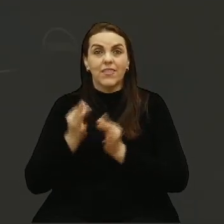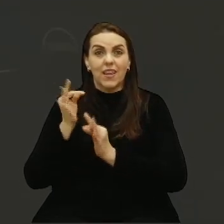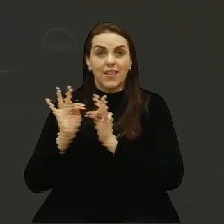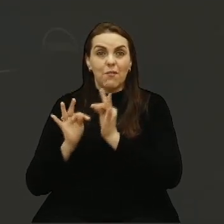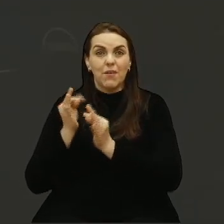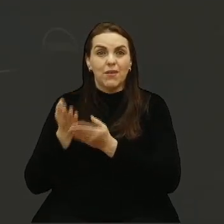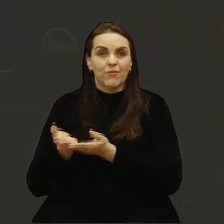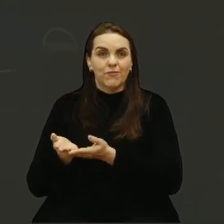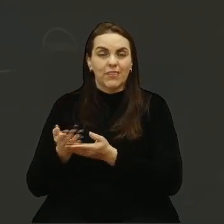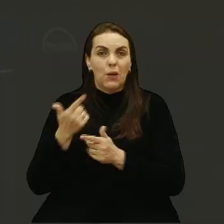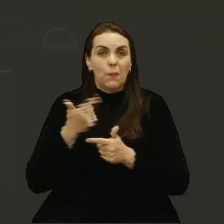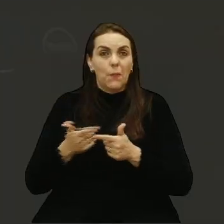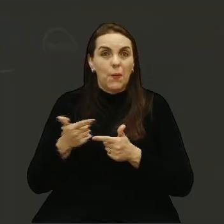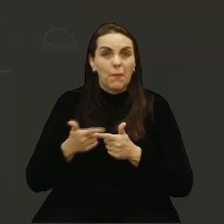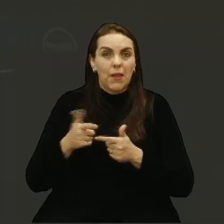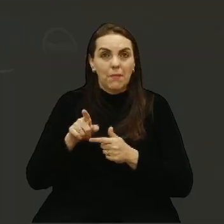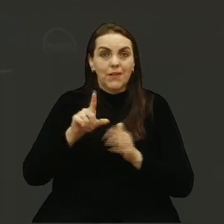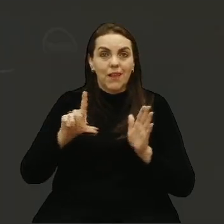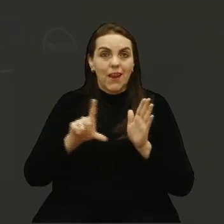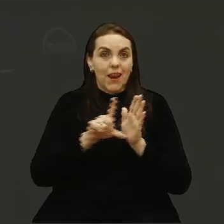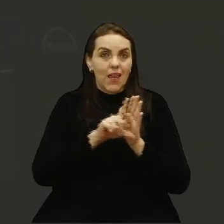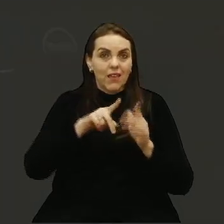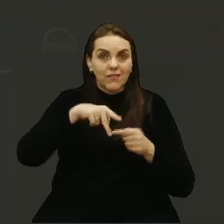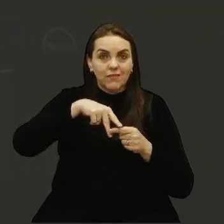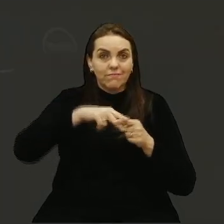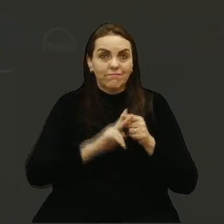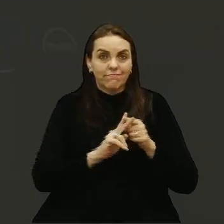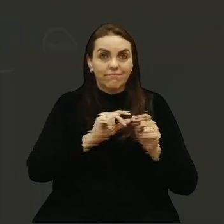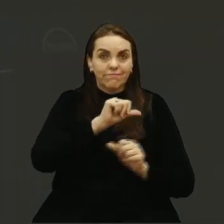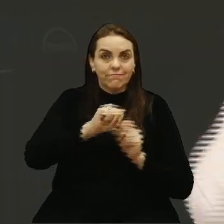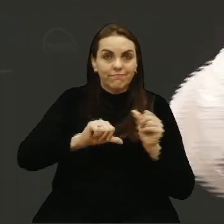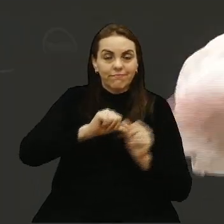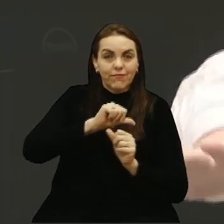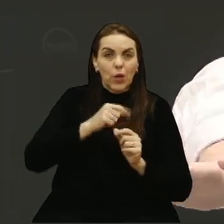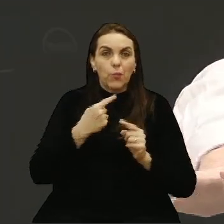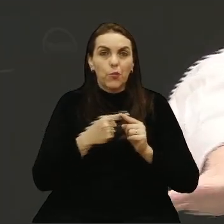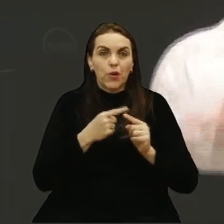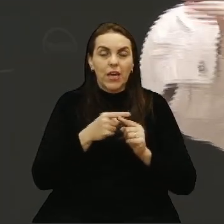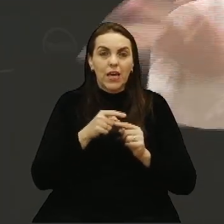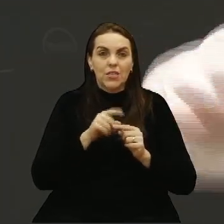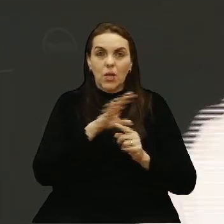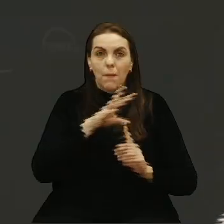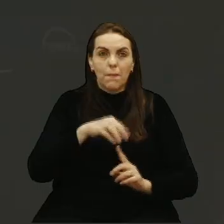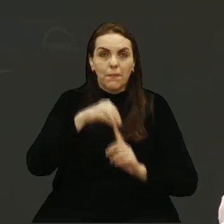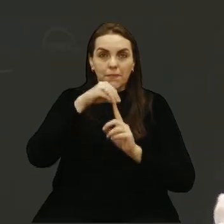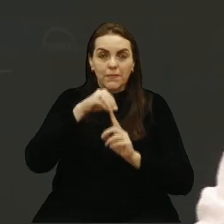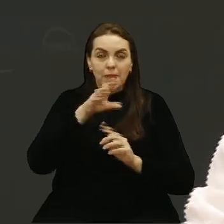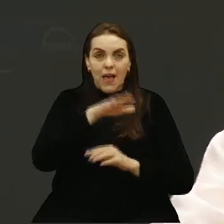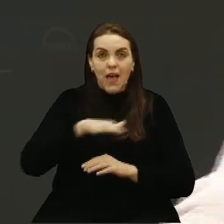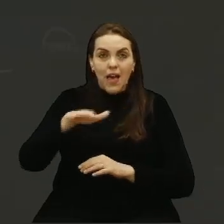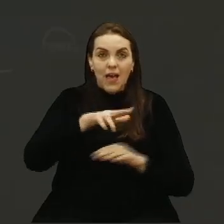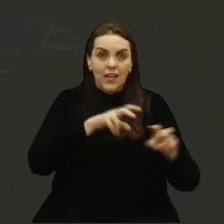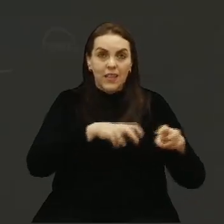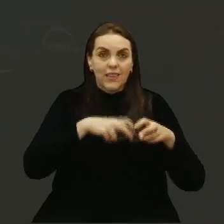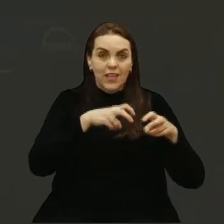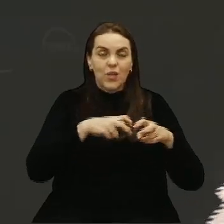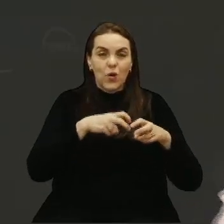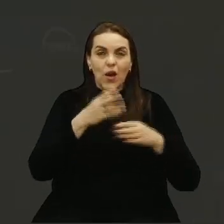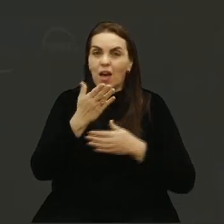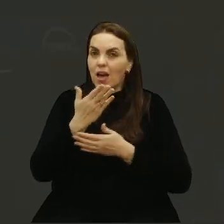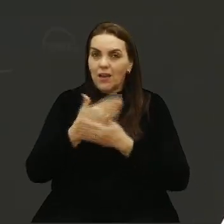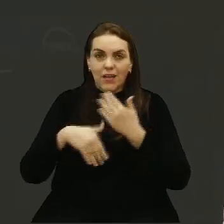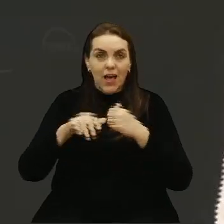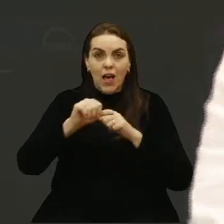problema. E a legislação se altera, não exclusivamente para as áreas do interior, tem que ser alterada para toda a